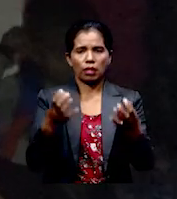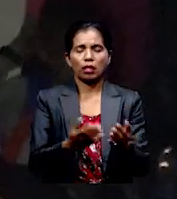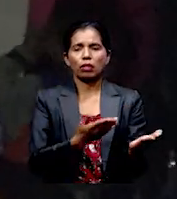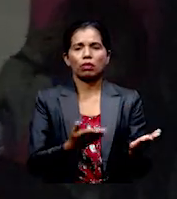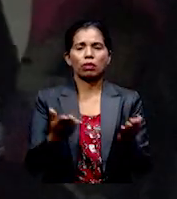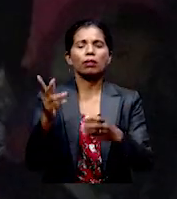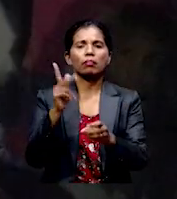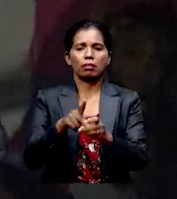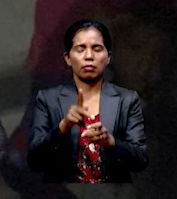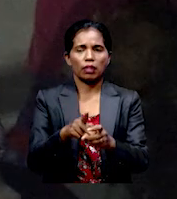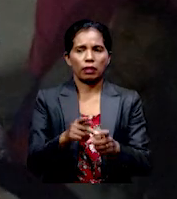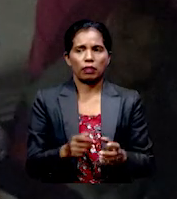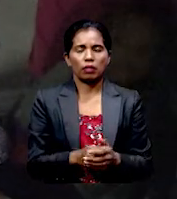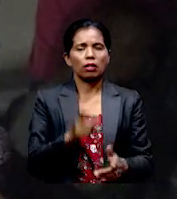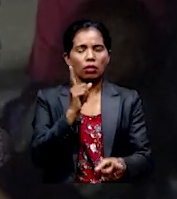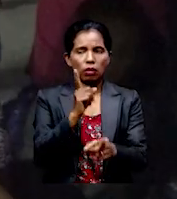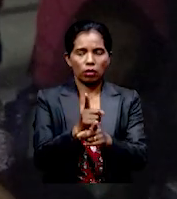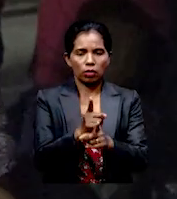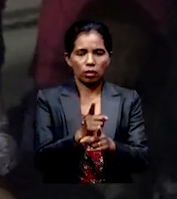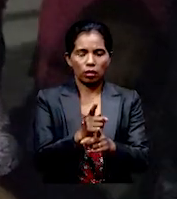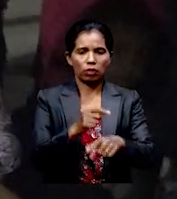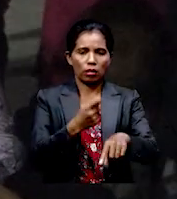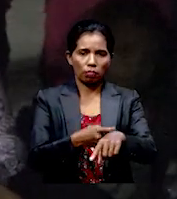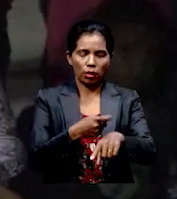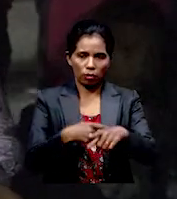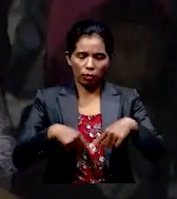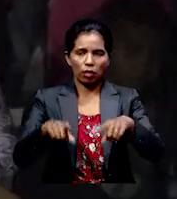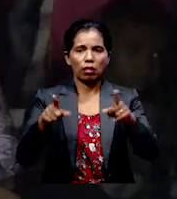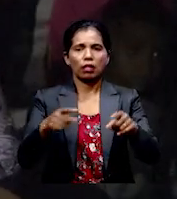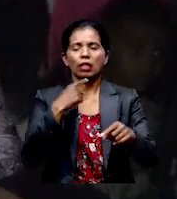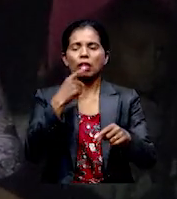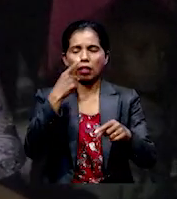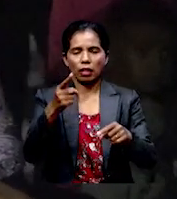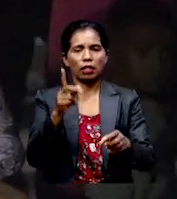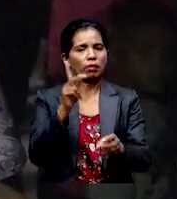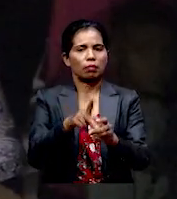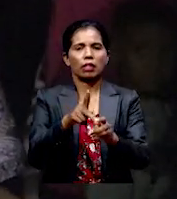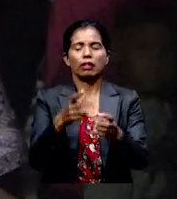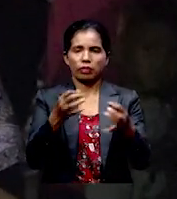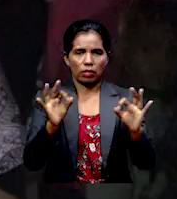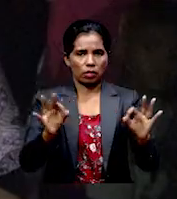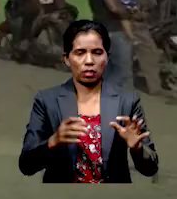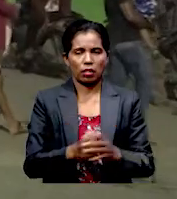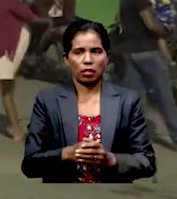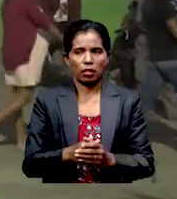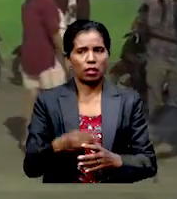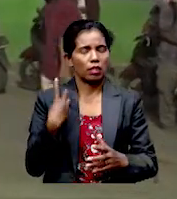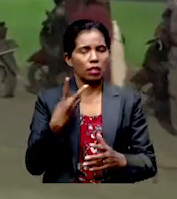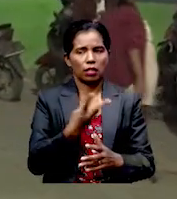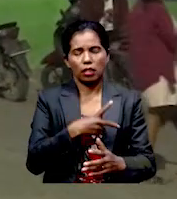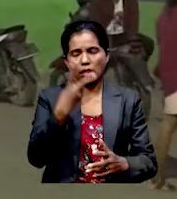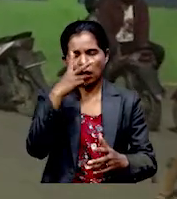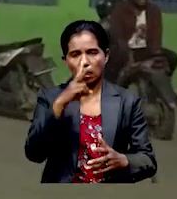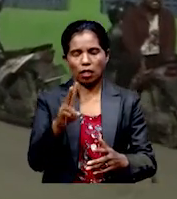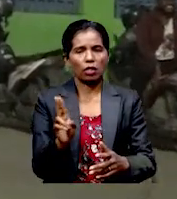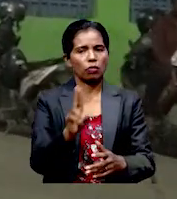mina. Los oros atu ran kono mak foi razaun de hankatak foi atu atesta mina. Ne ita hare di dia ne je